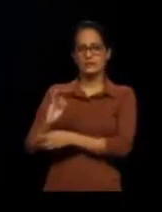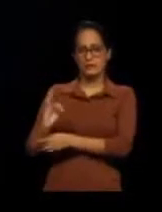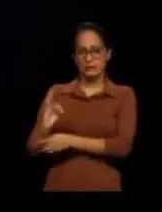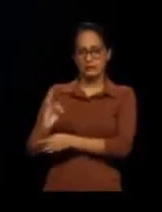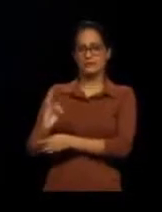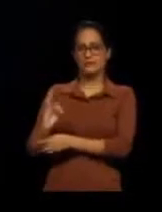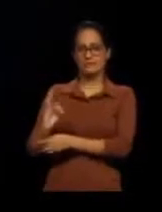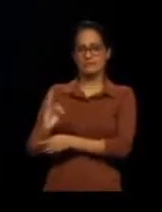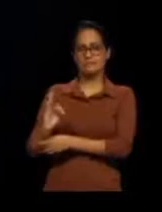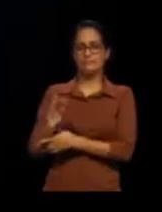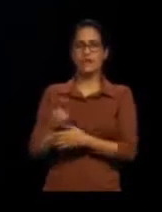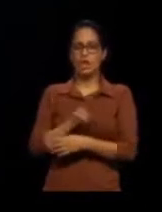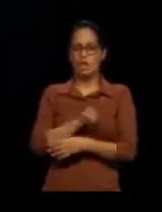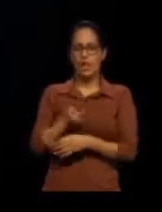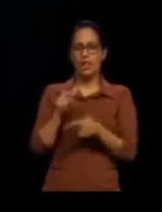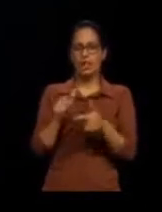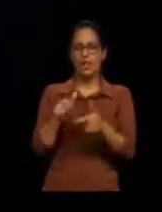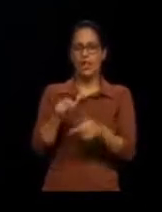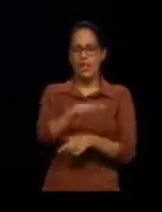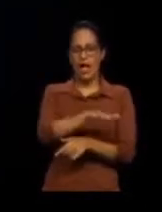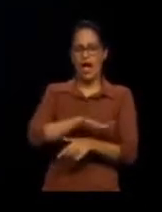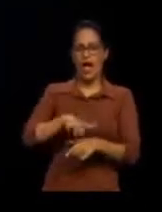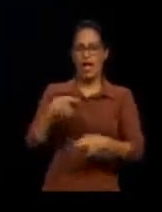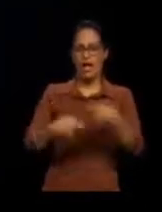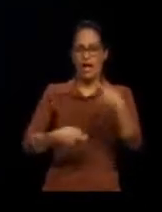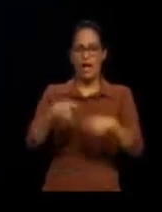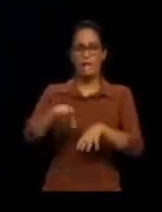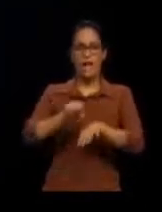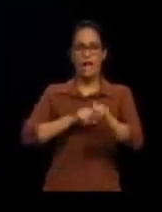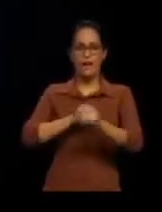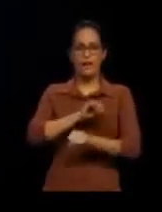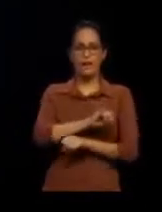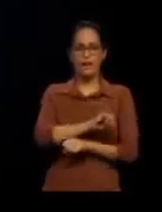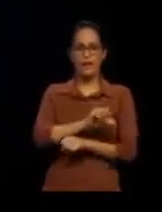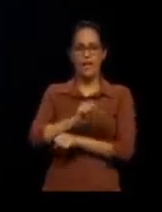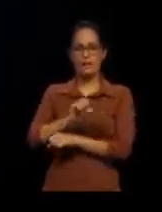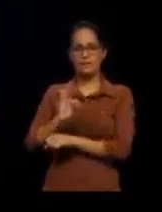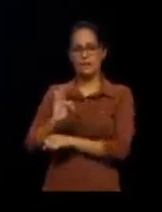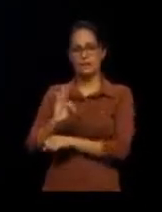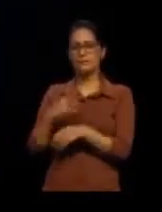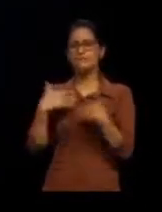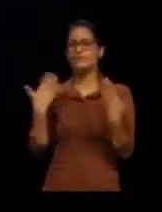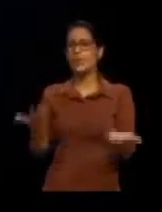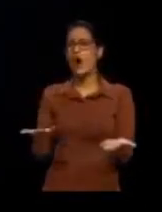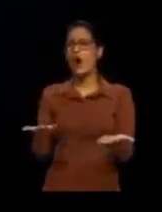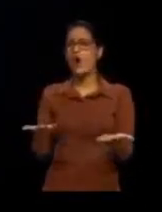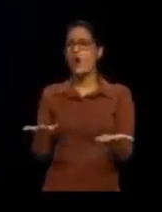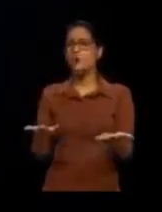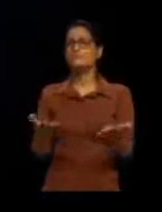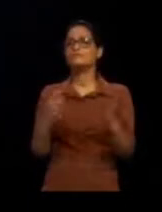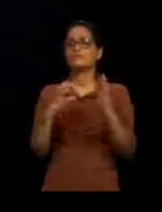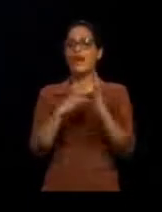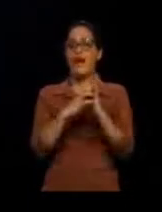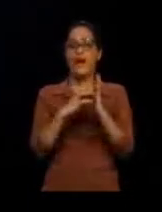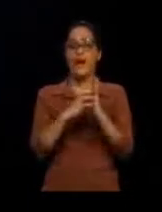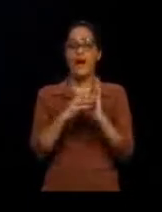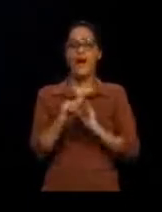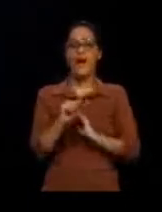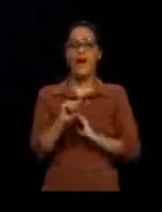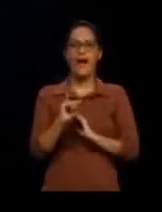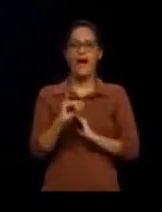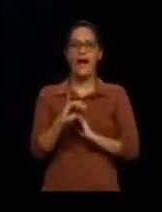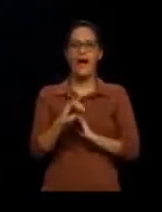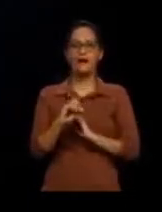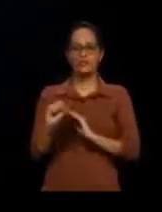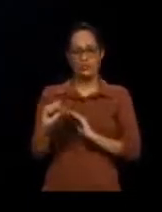como doenças, mas hoje a gente sabe que são infecções. Um exemplo clássico é a AIDS. A pessoa